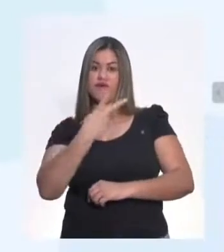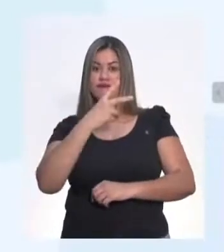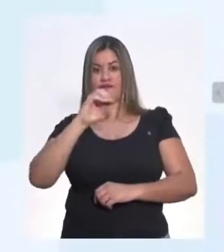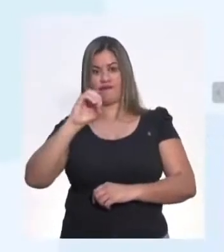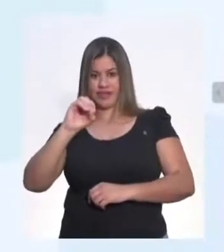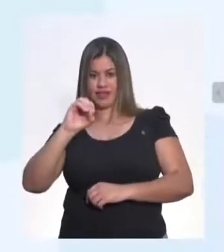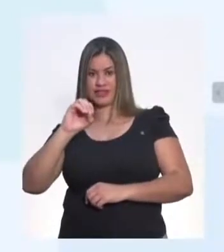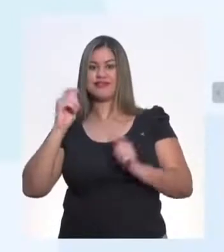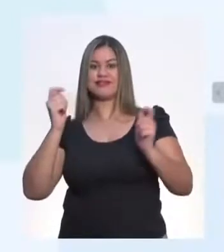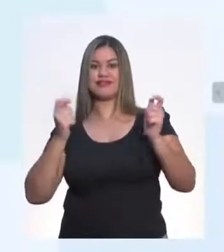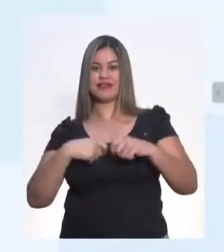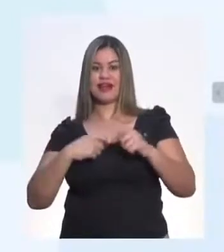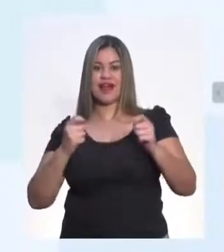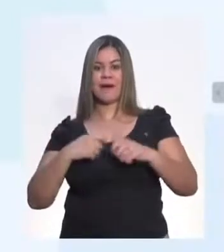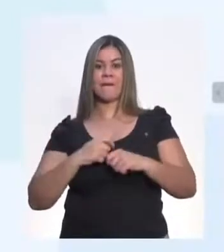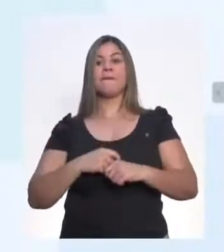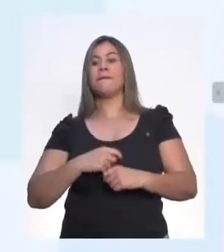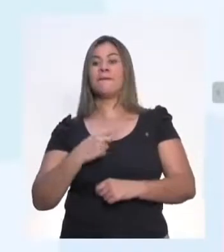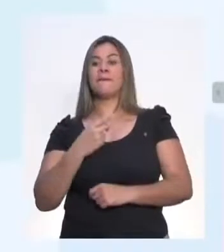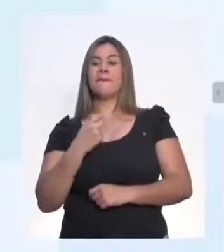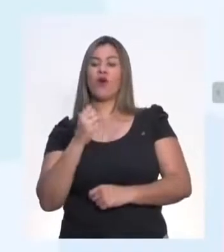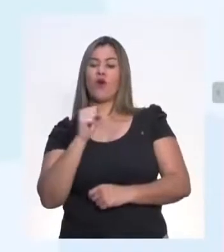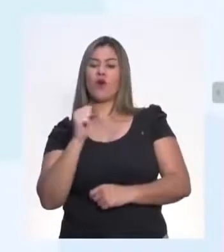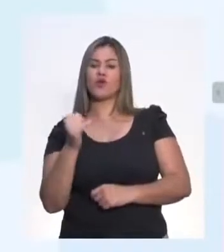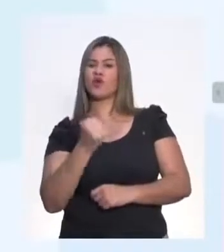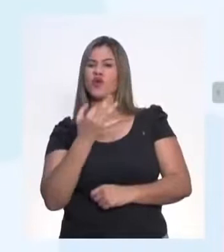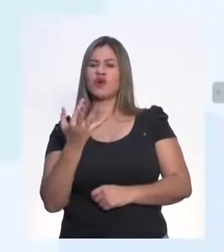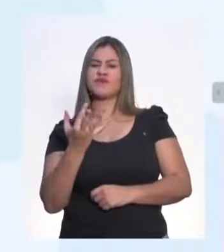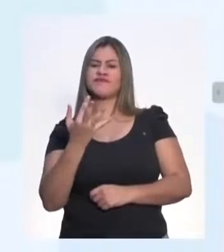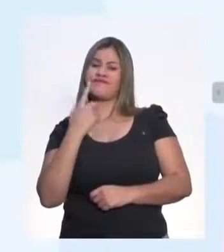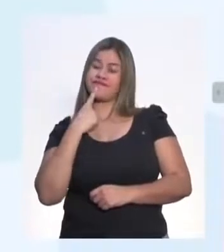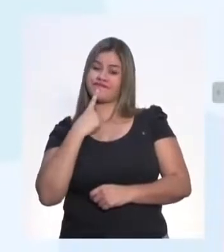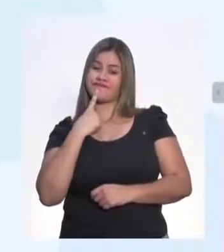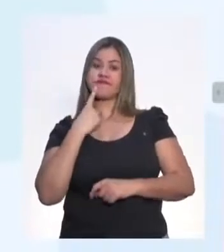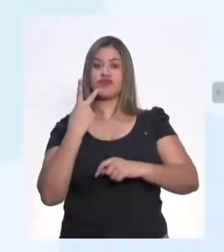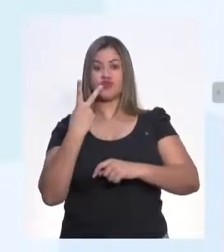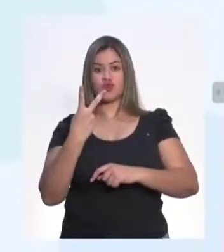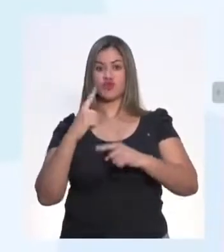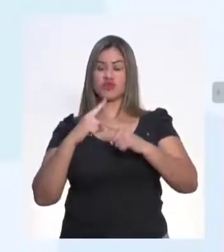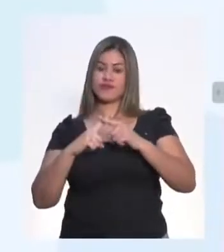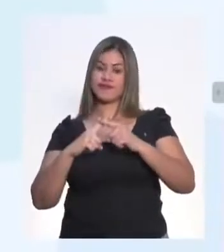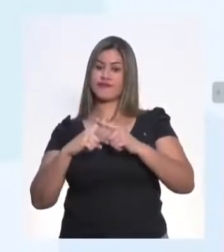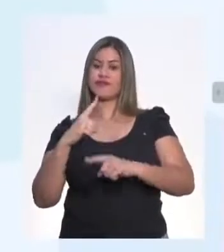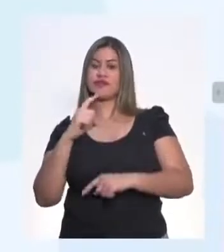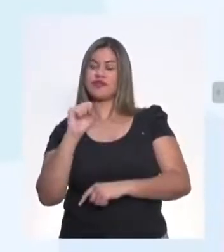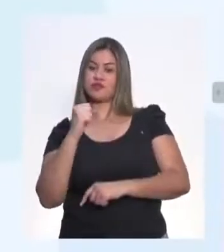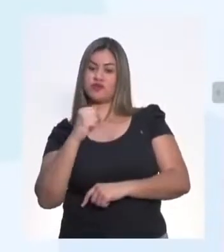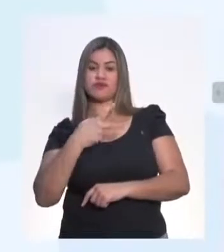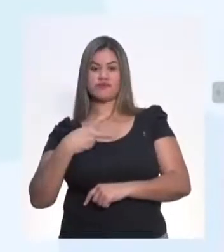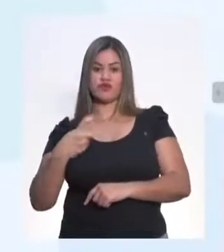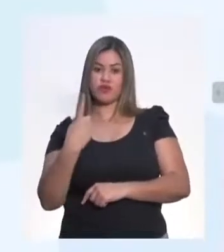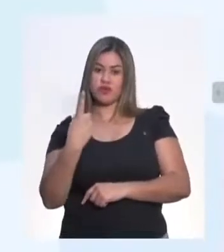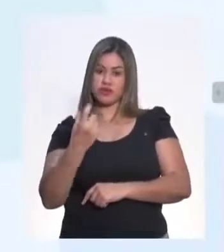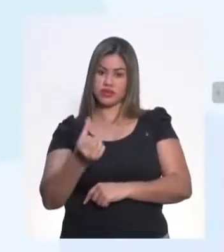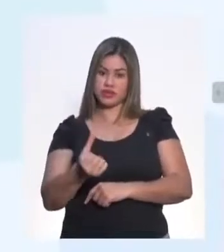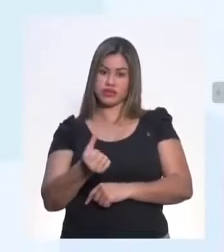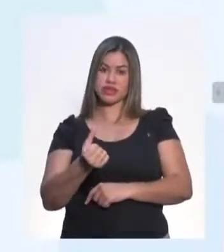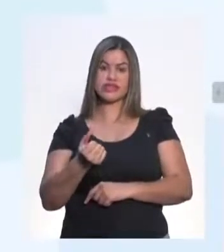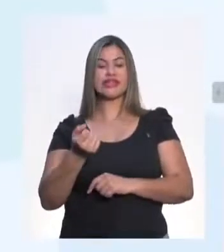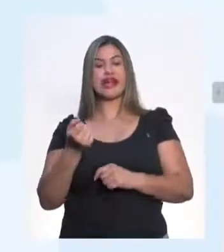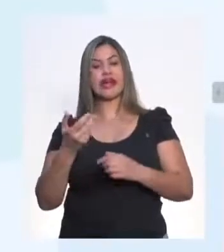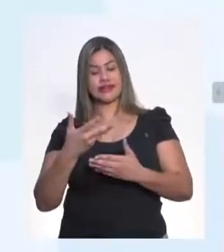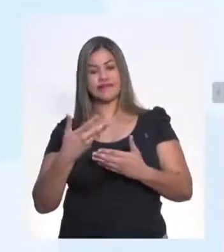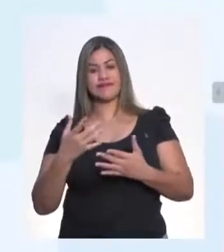0,20. 20, quantos 8 nós vamos ter? 2, porque 2 vezes 8 é 16. Vai sobrar